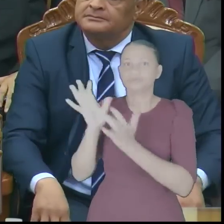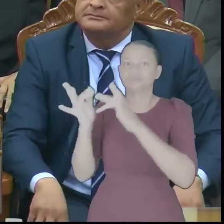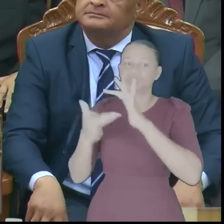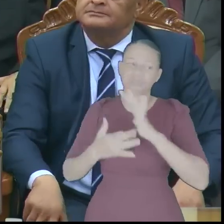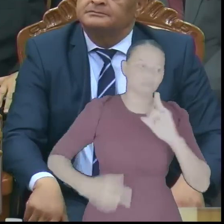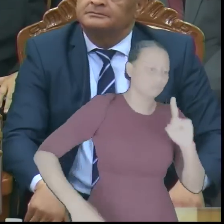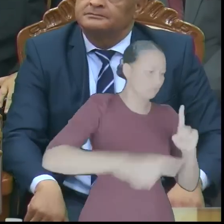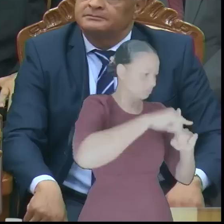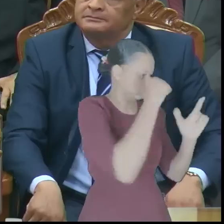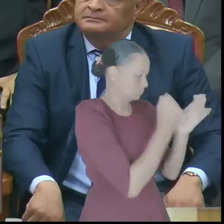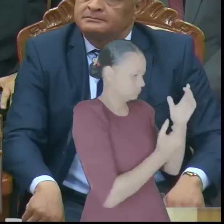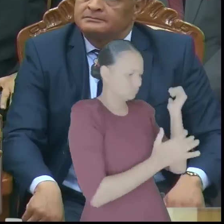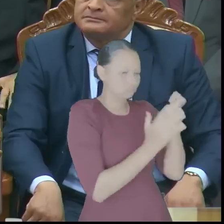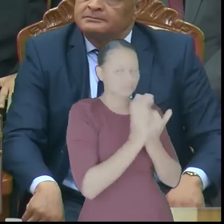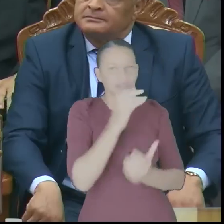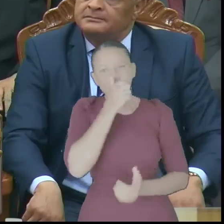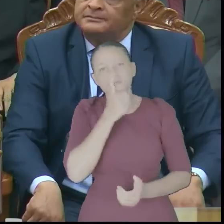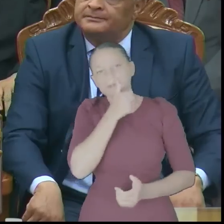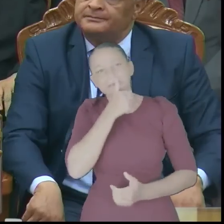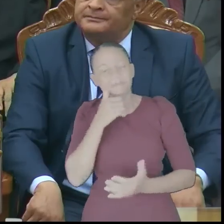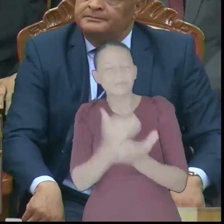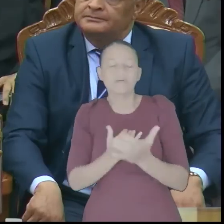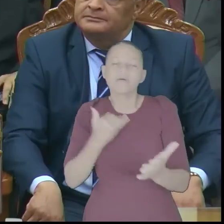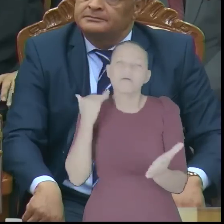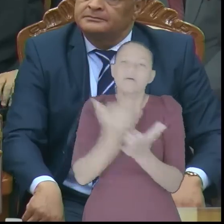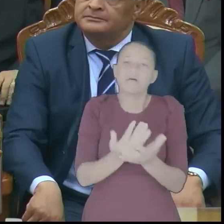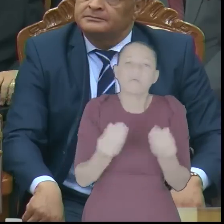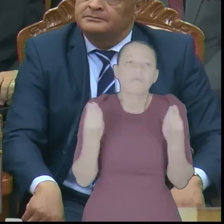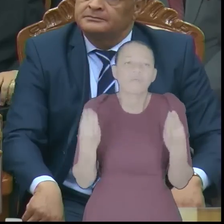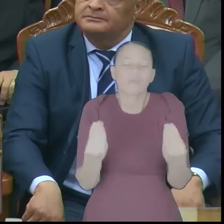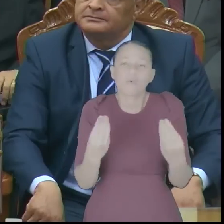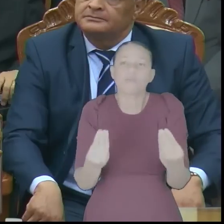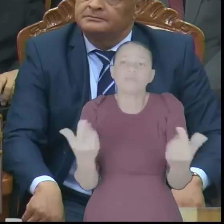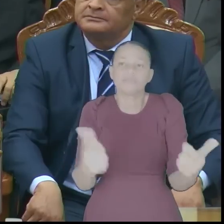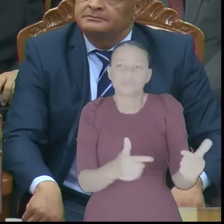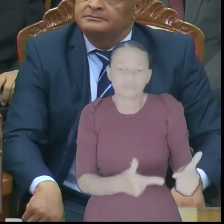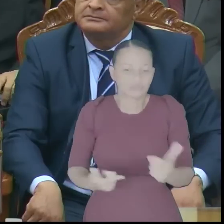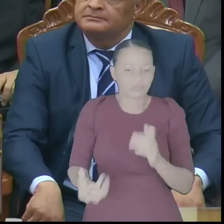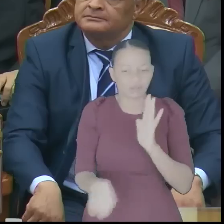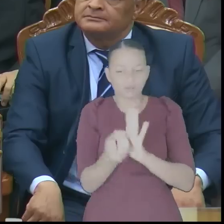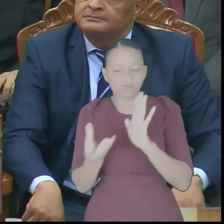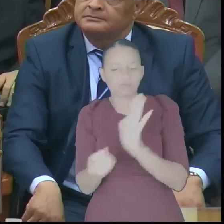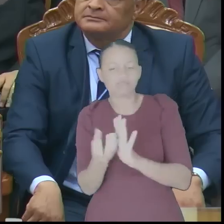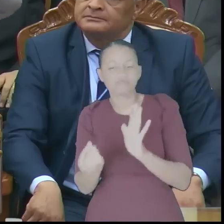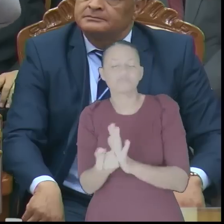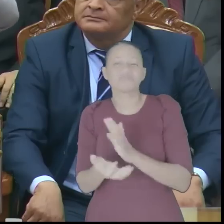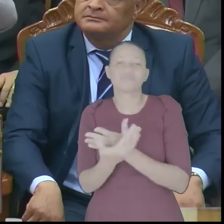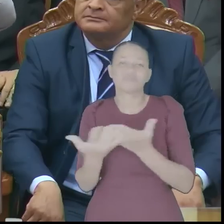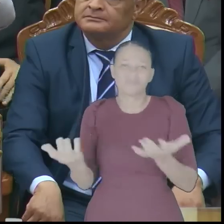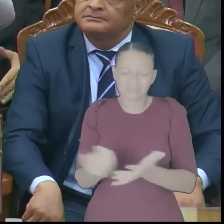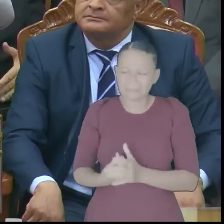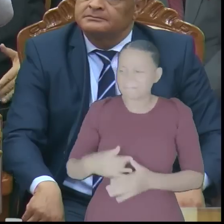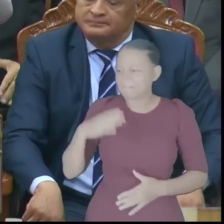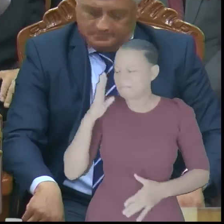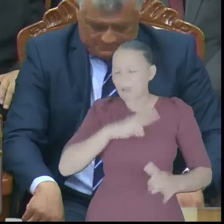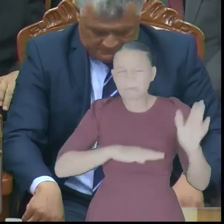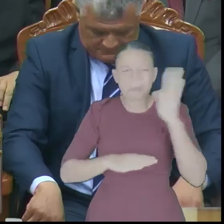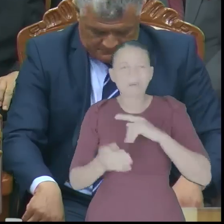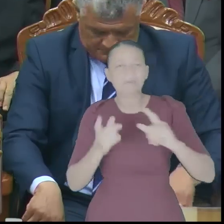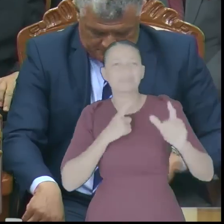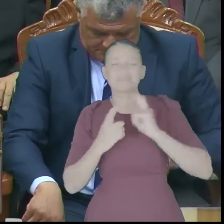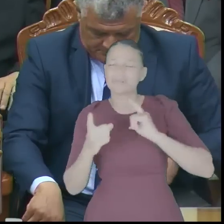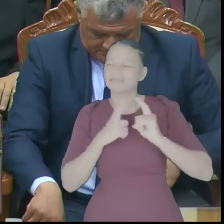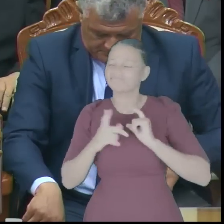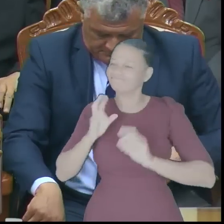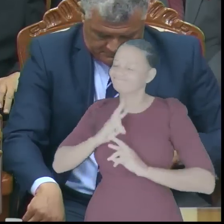cruz? Como é que desviou se não existe obra maior do que a da cruz? Por mais mal que alguém me faça, não chega nem aos